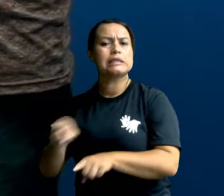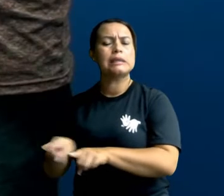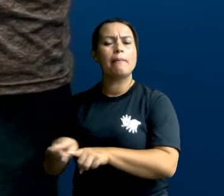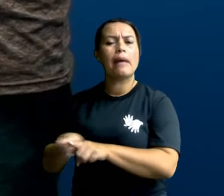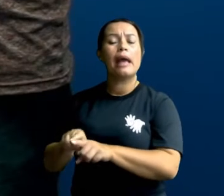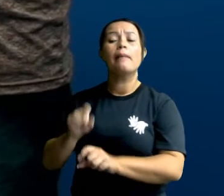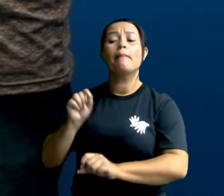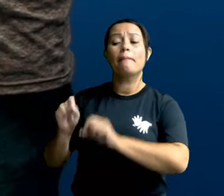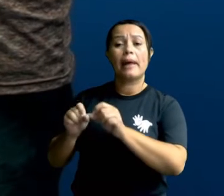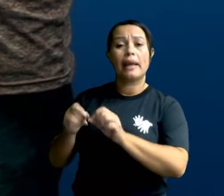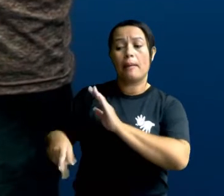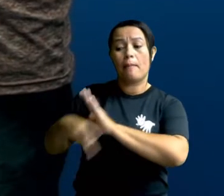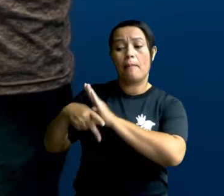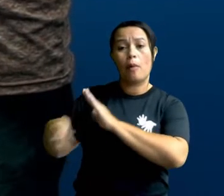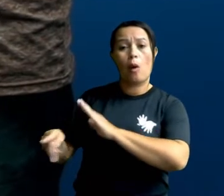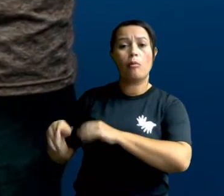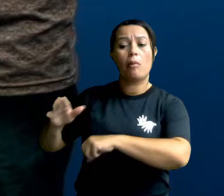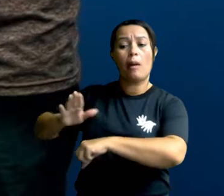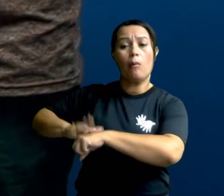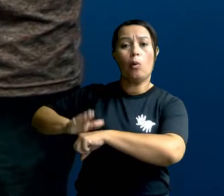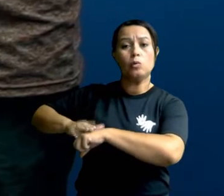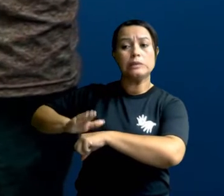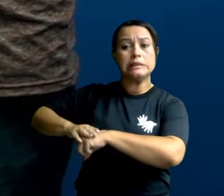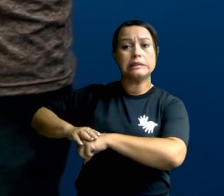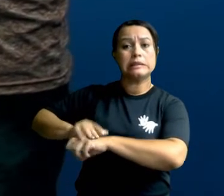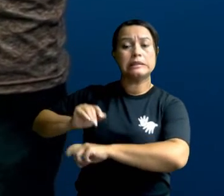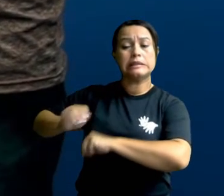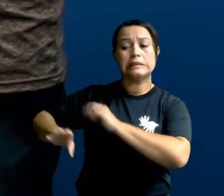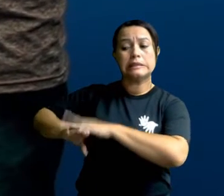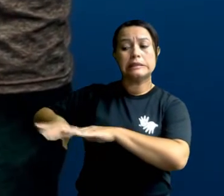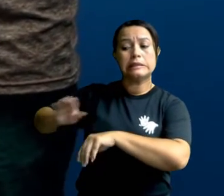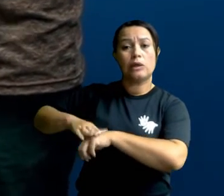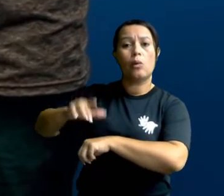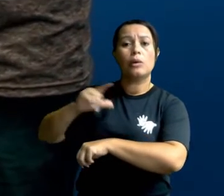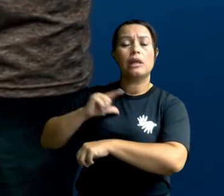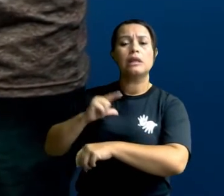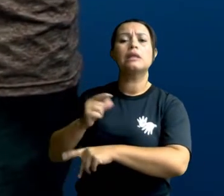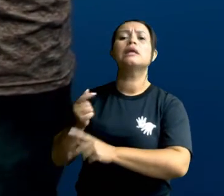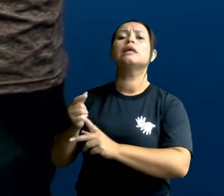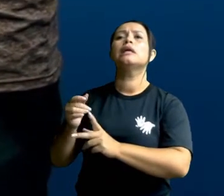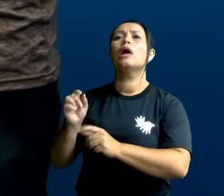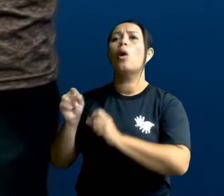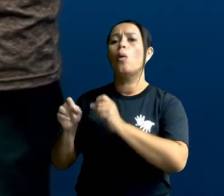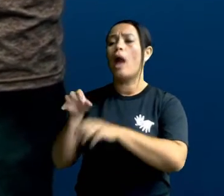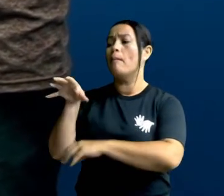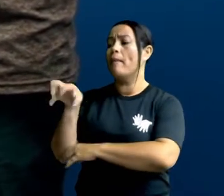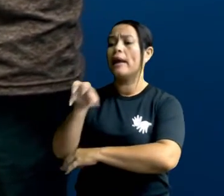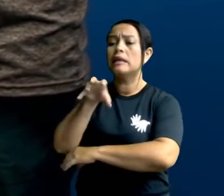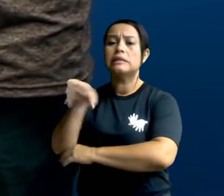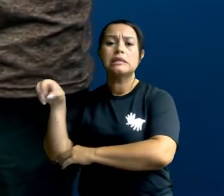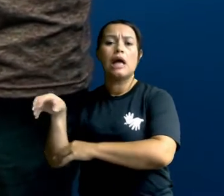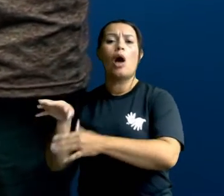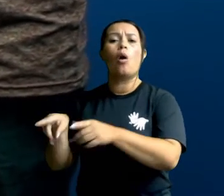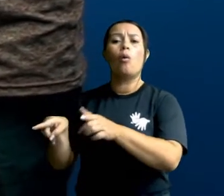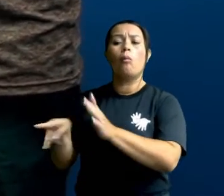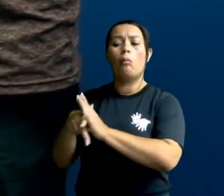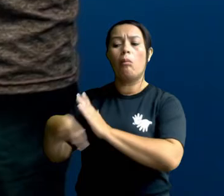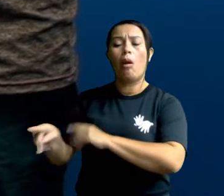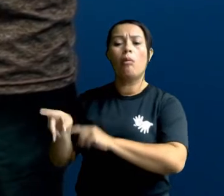Novas técnicas para a produção, que incluíam mecanização do campo,